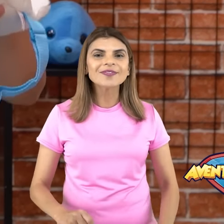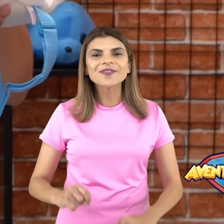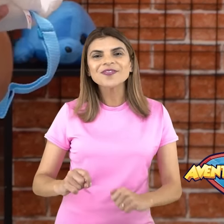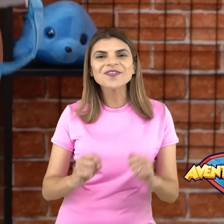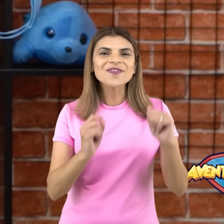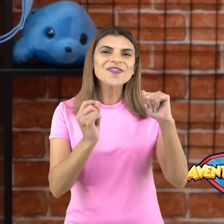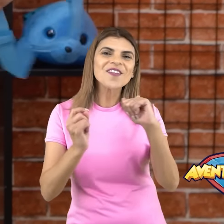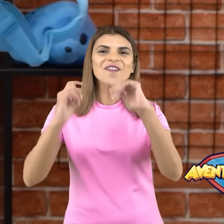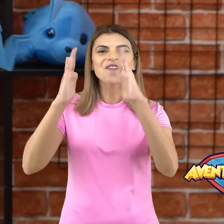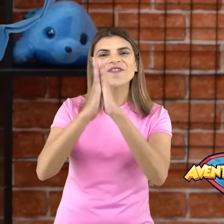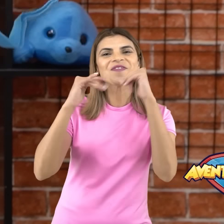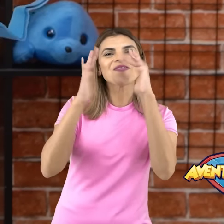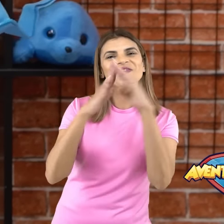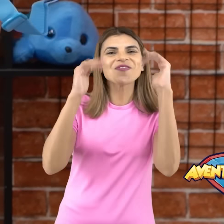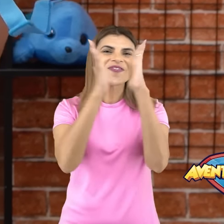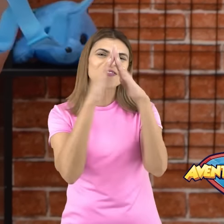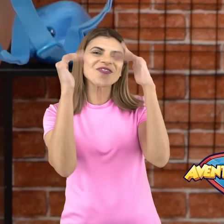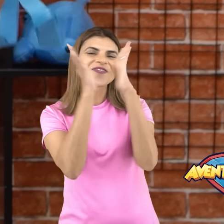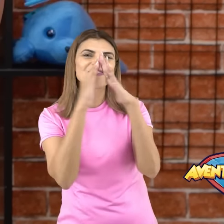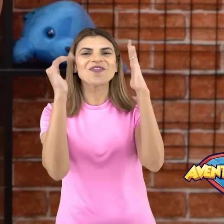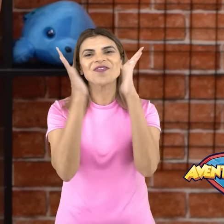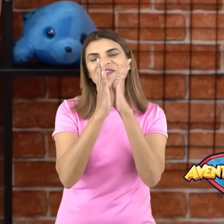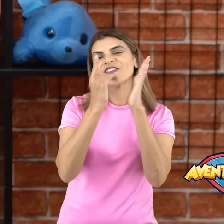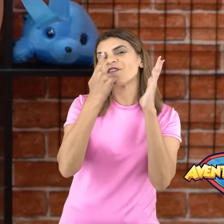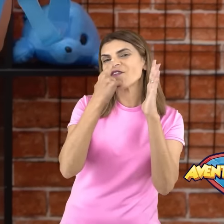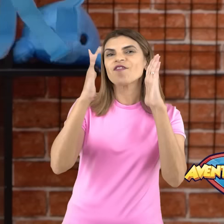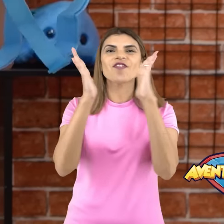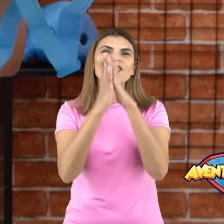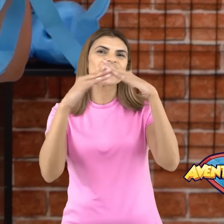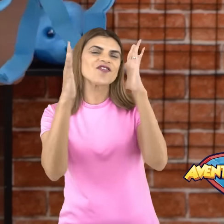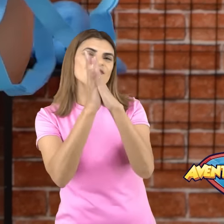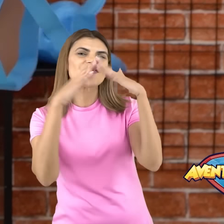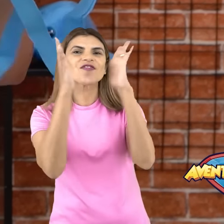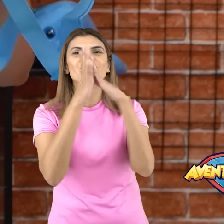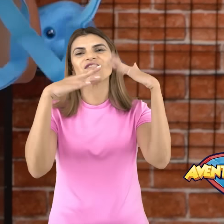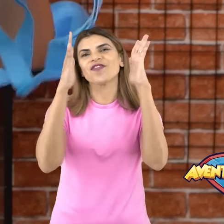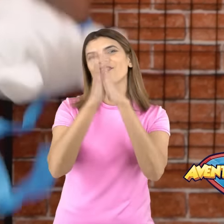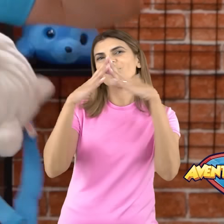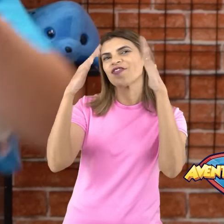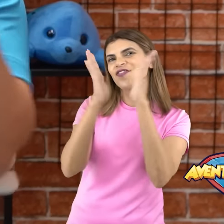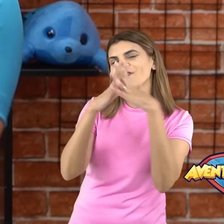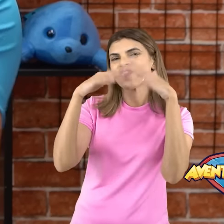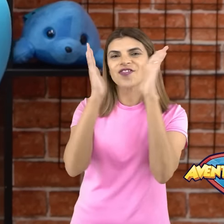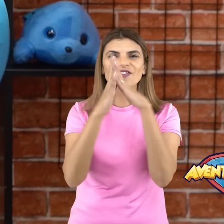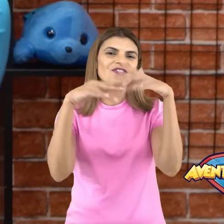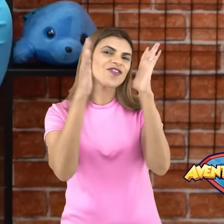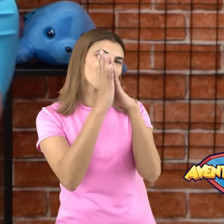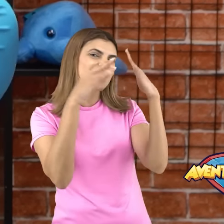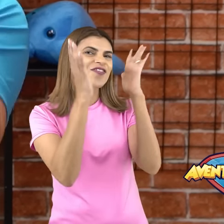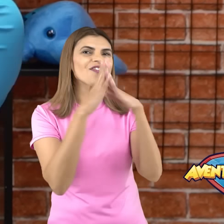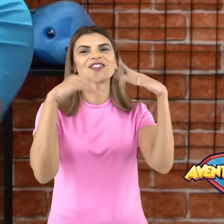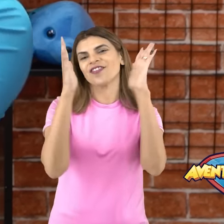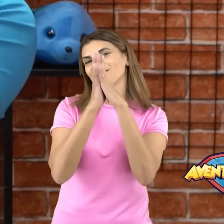Vai, Foquinha! Vai, Foquinha!